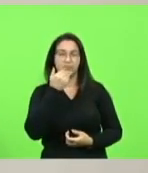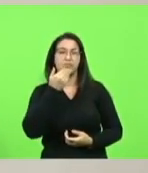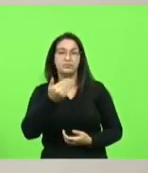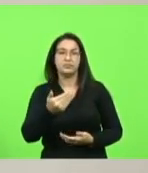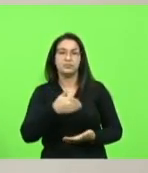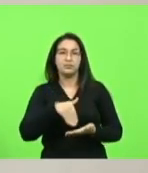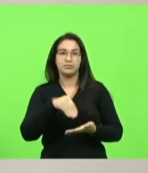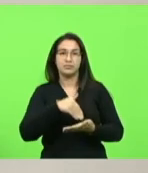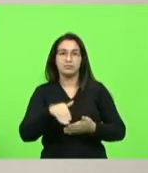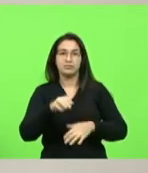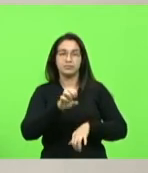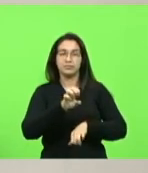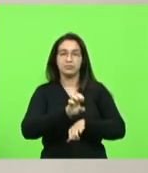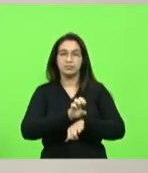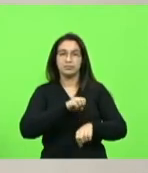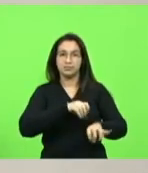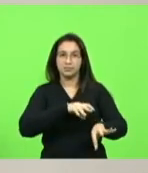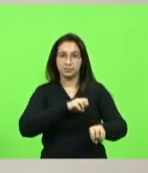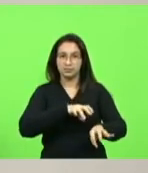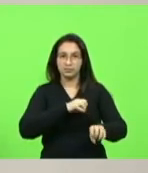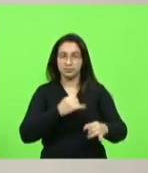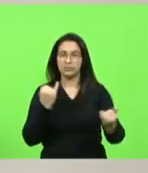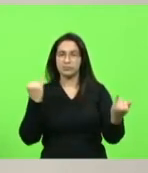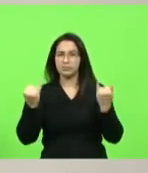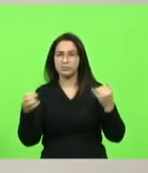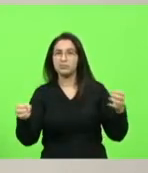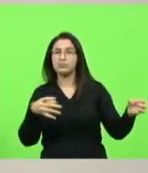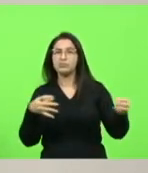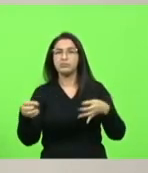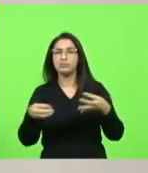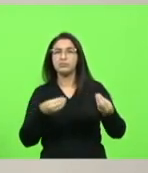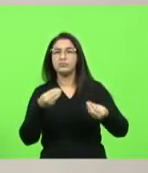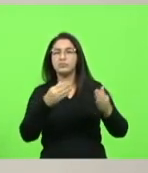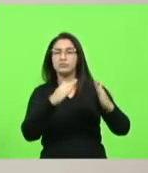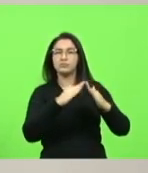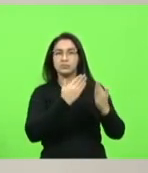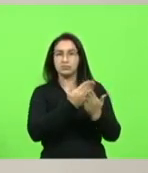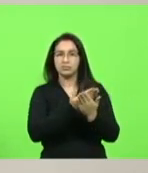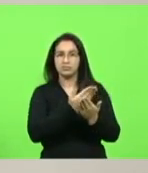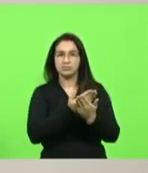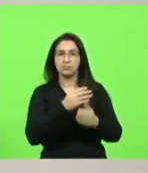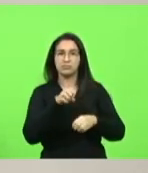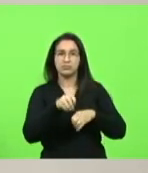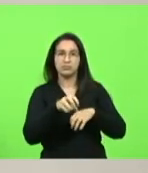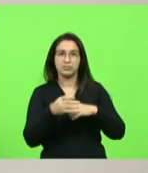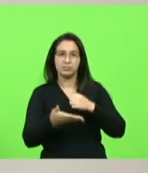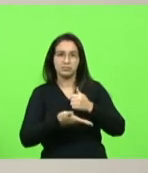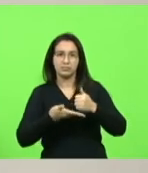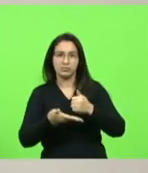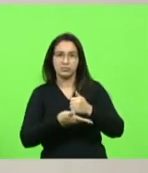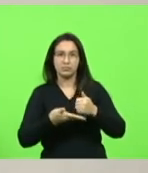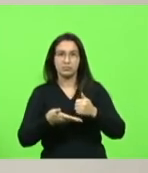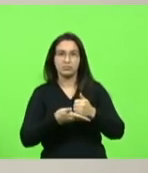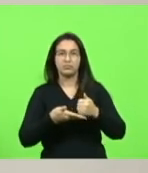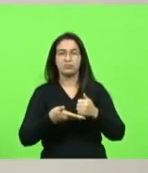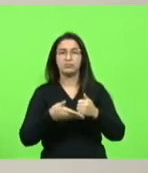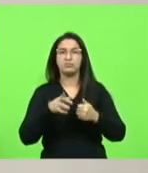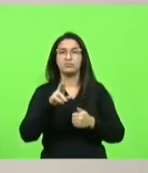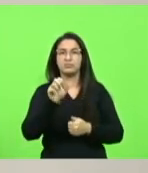ao secretário do estado da educação informações atualizadas acerca da escola de educação básica derbal Ramos da Silva